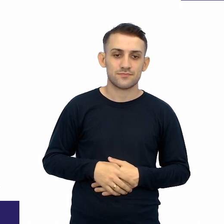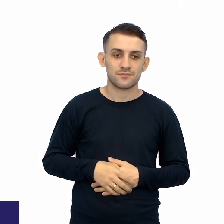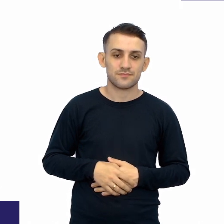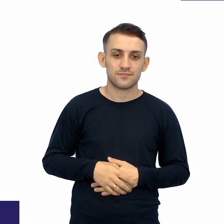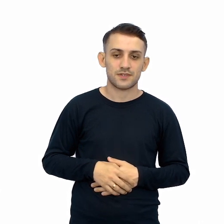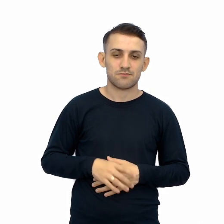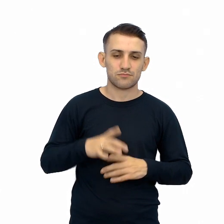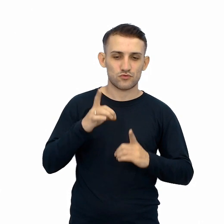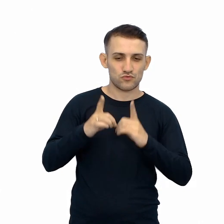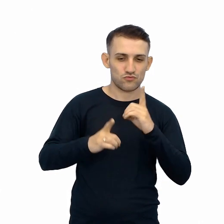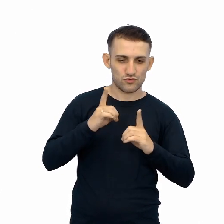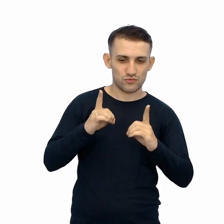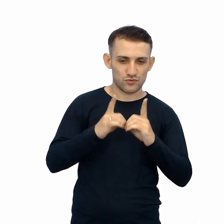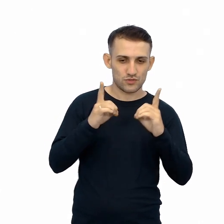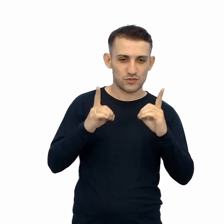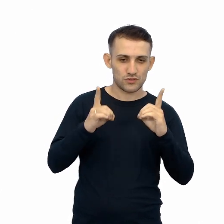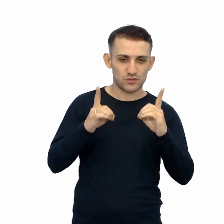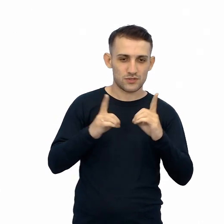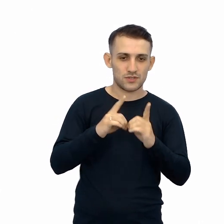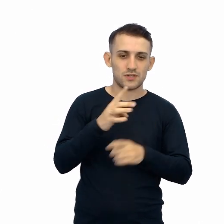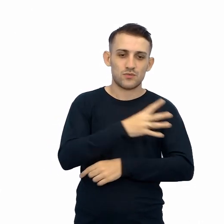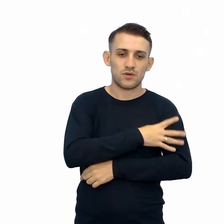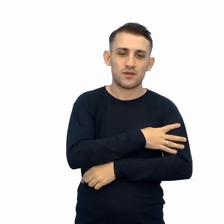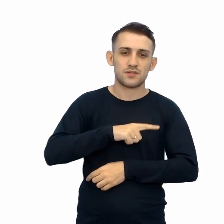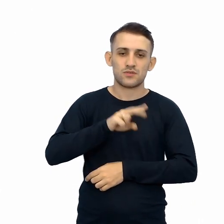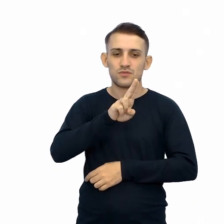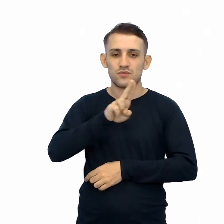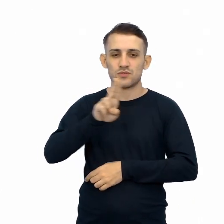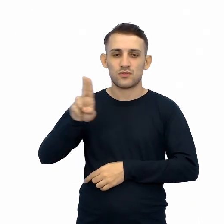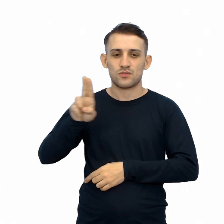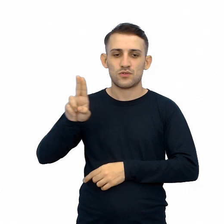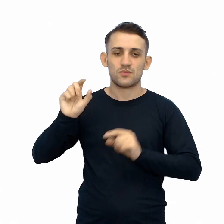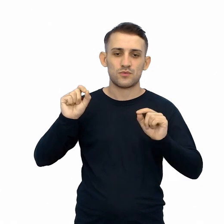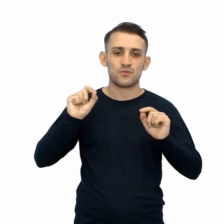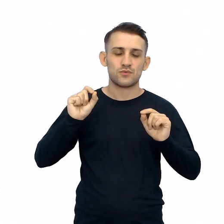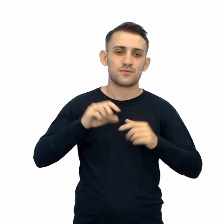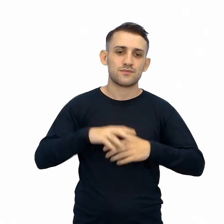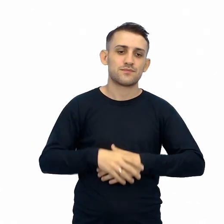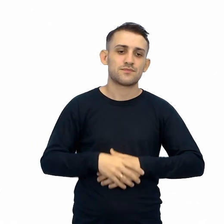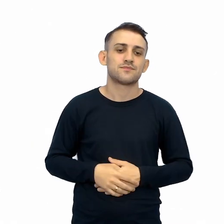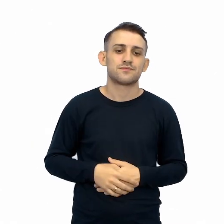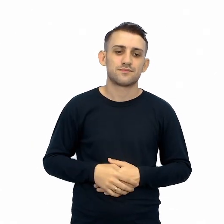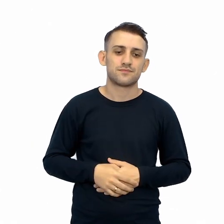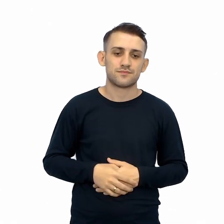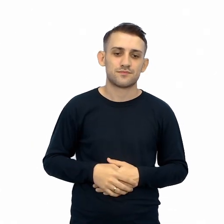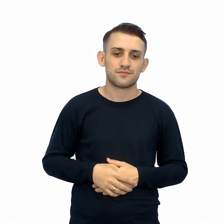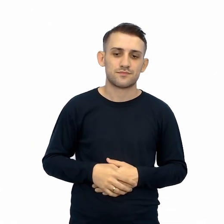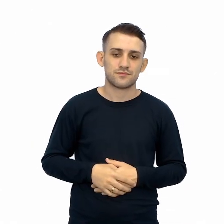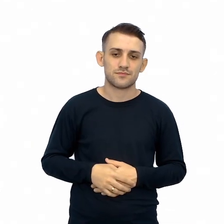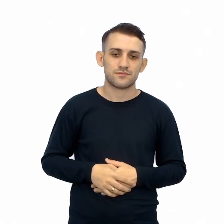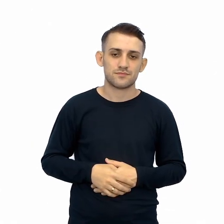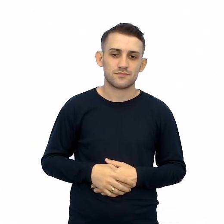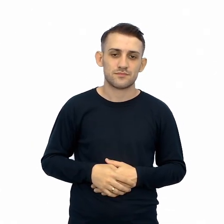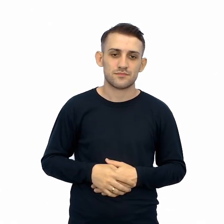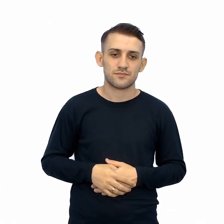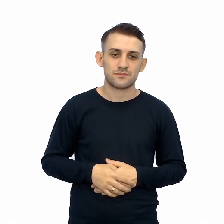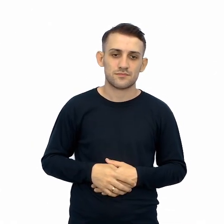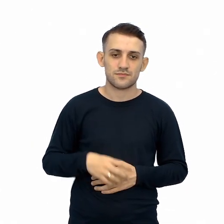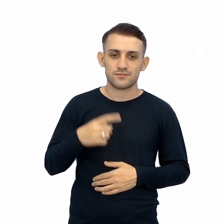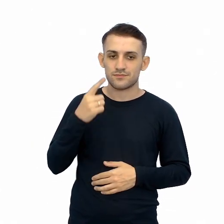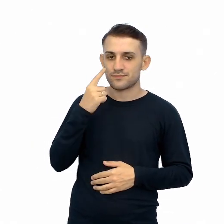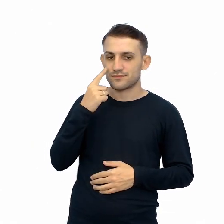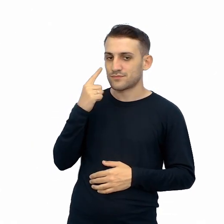quarto ano chama-se Notícias. Vamos ler? Bem, essa